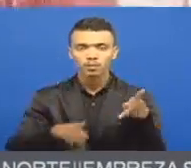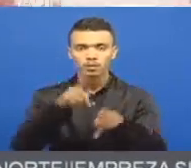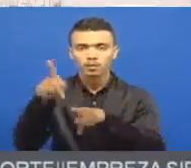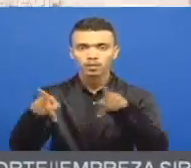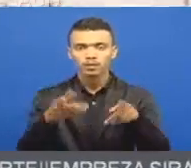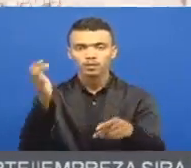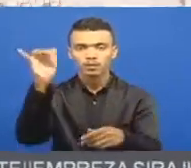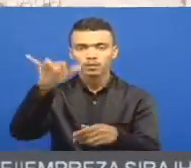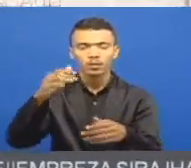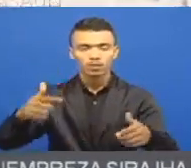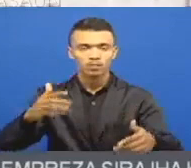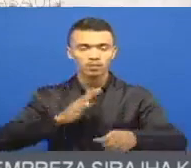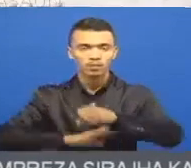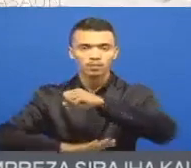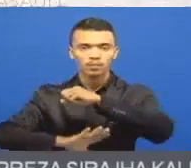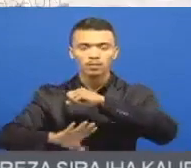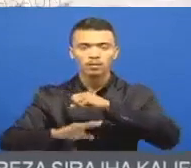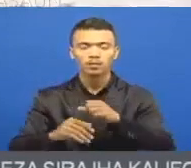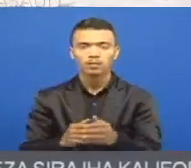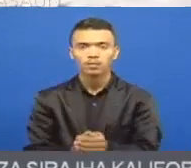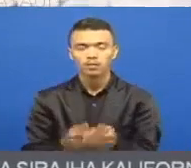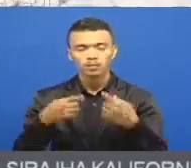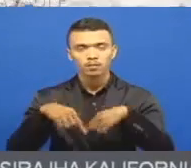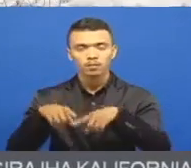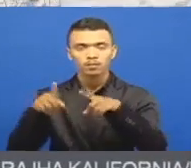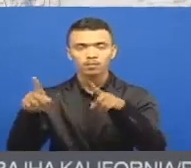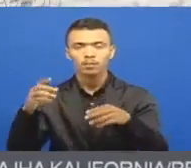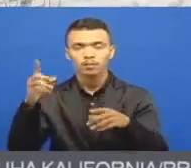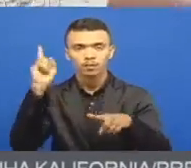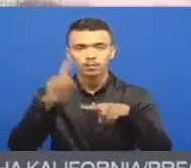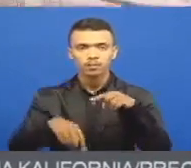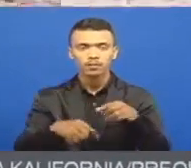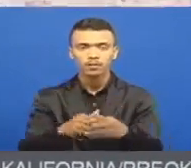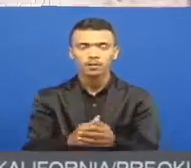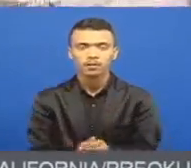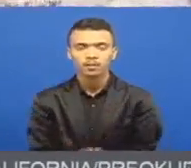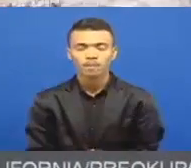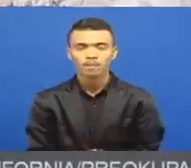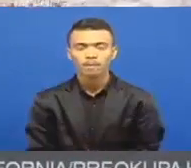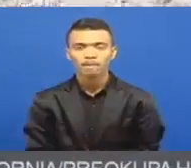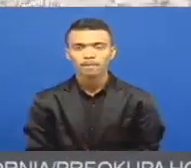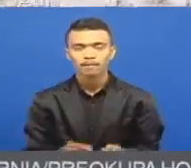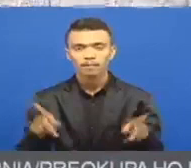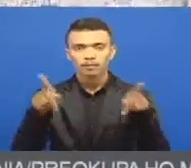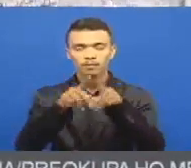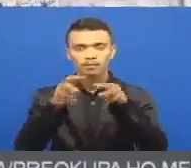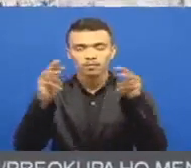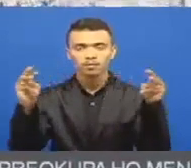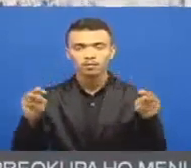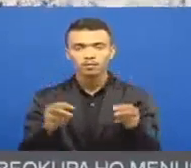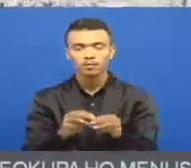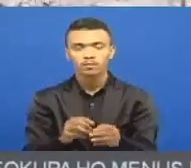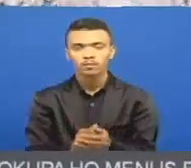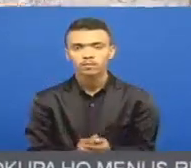ba partos e moras, a mihalai to costumos a la vida, anda to costum to municipio to costumos a vida,